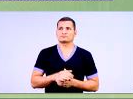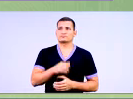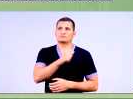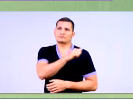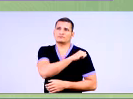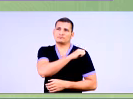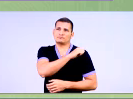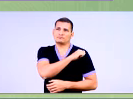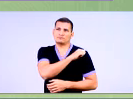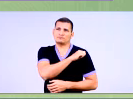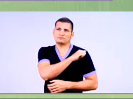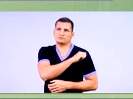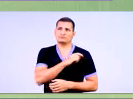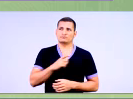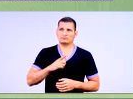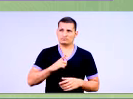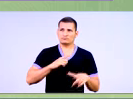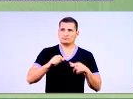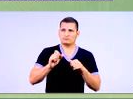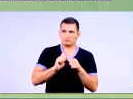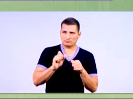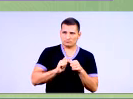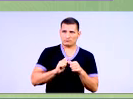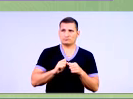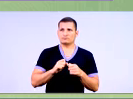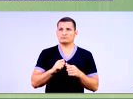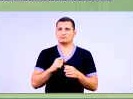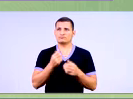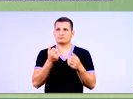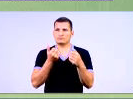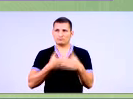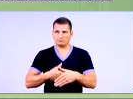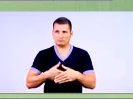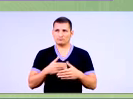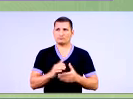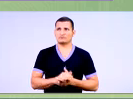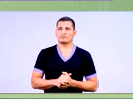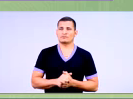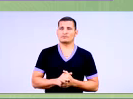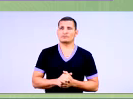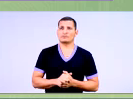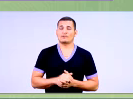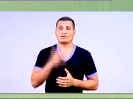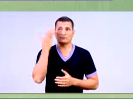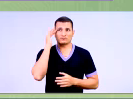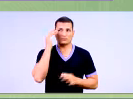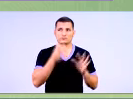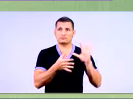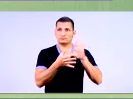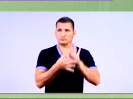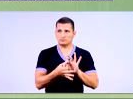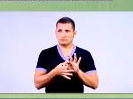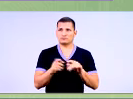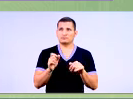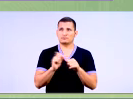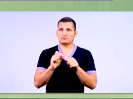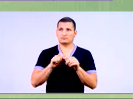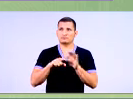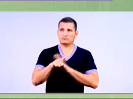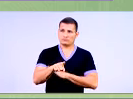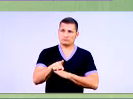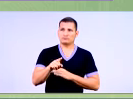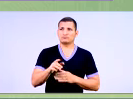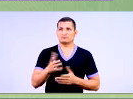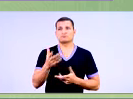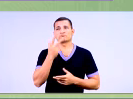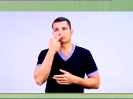estão fazendo um teste. Mas, entendendo o contexto, ele faz a pergunta, e provavelmente para a